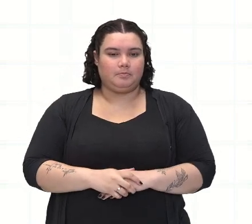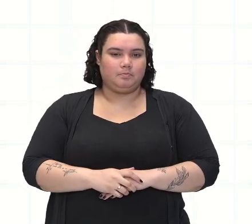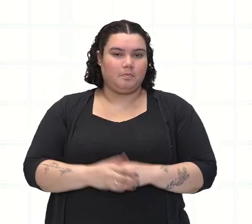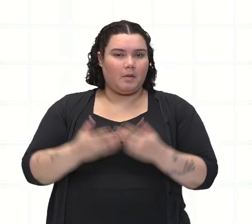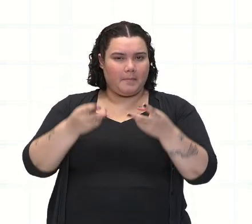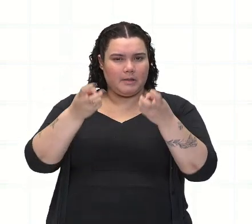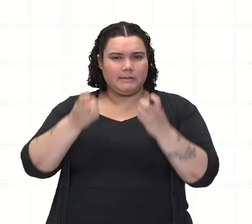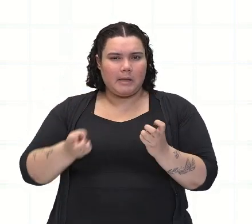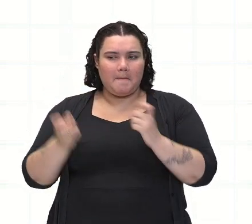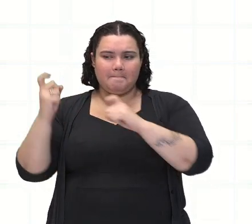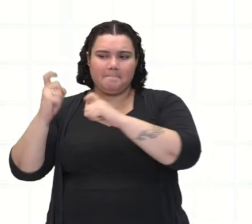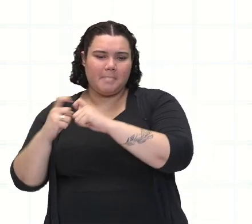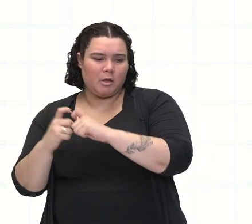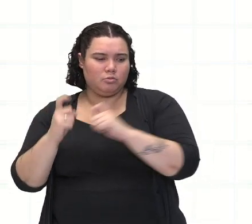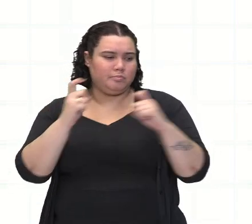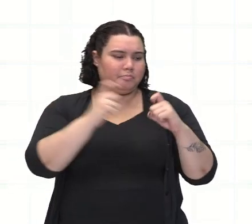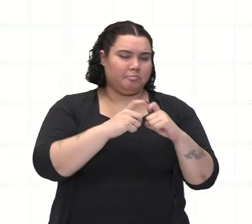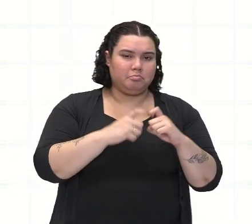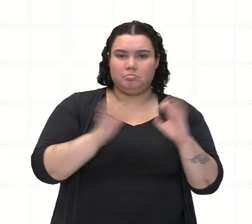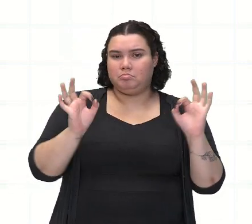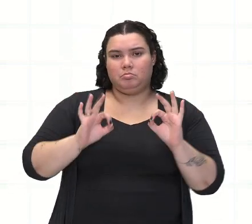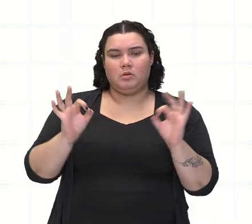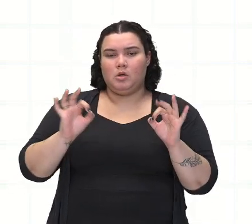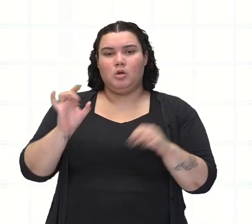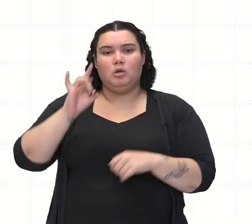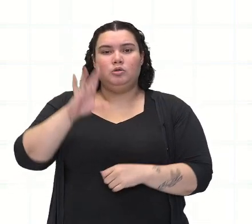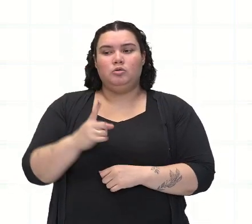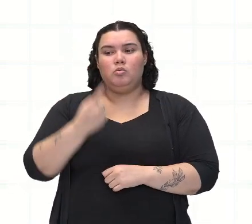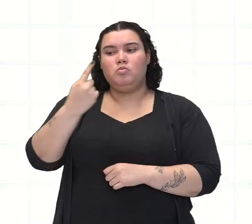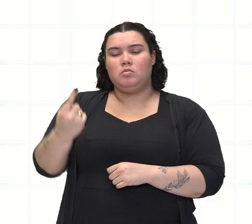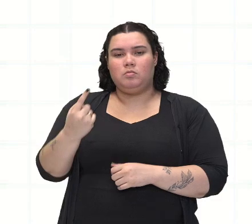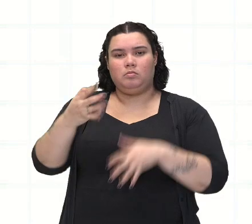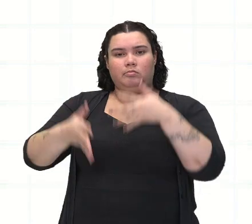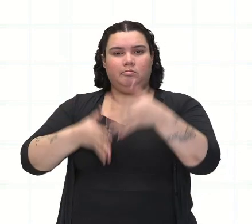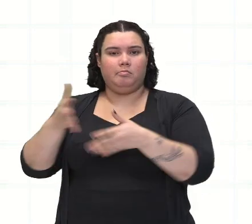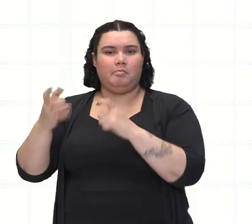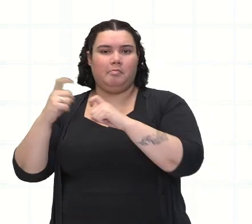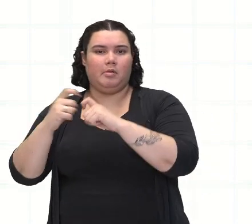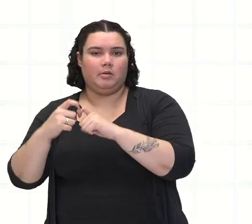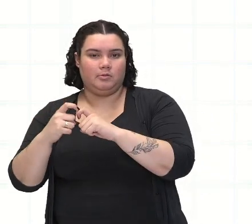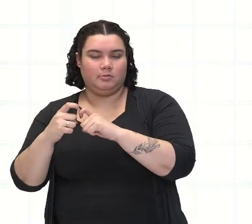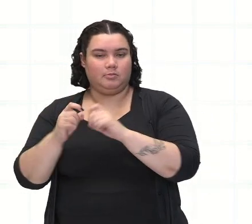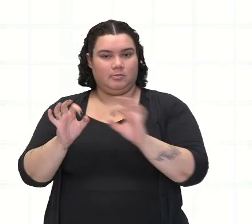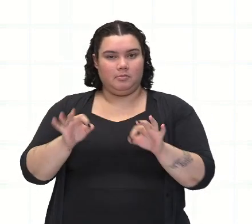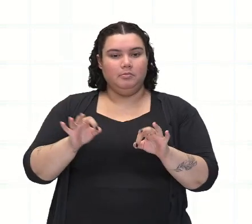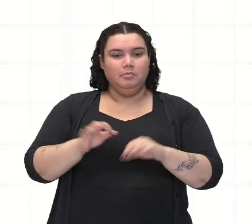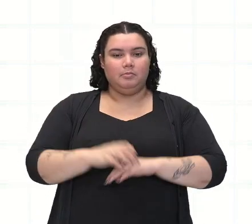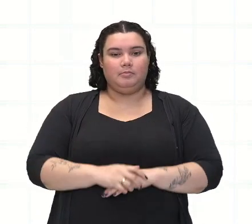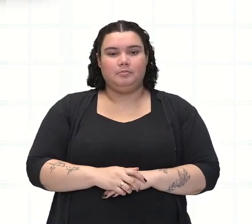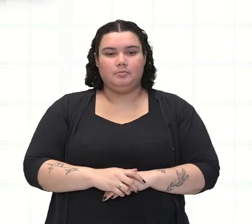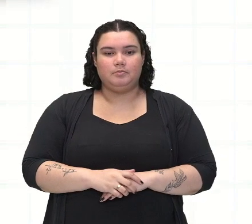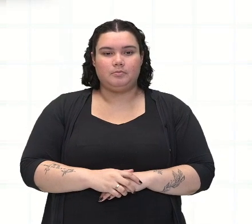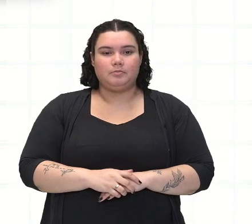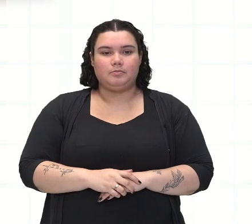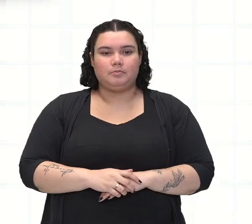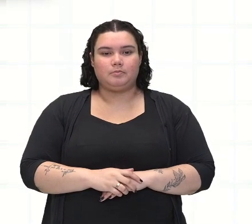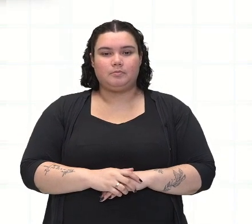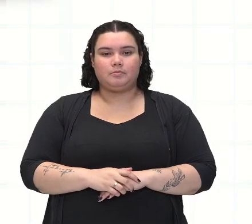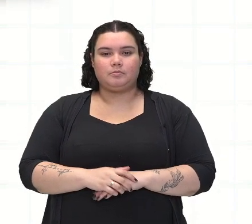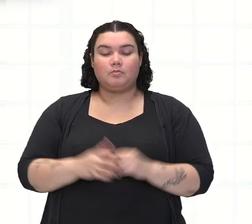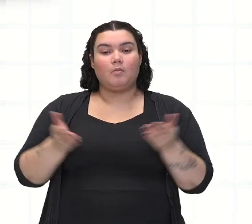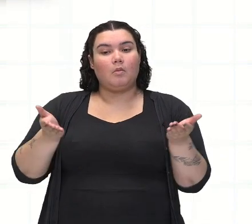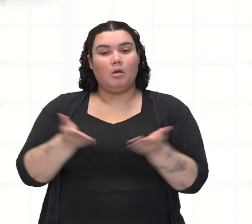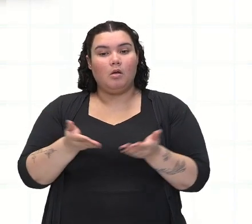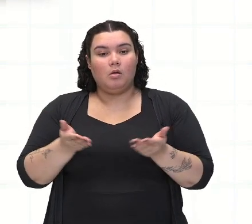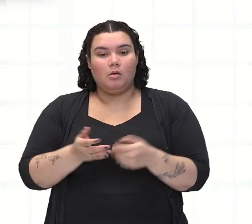agradecidos. O pronome quem, aí acompanhado pela preposição, se referindo a médico. Certinho? E